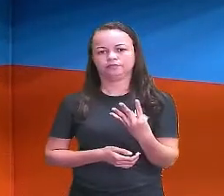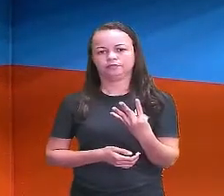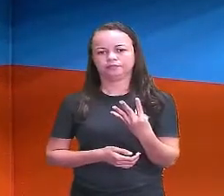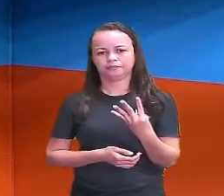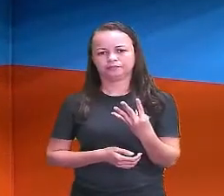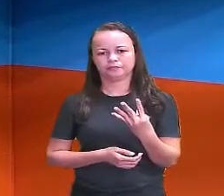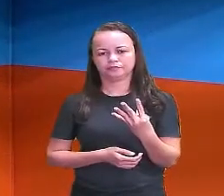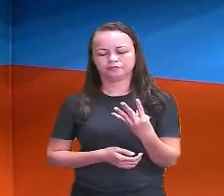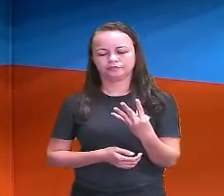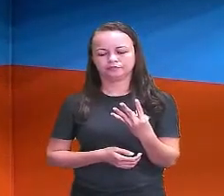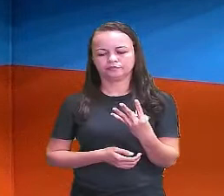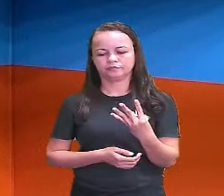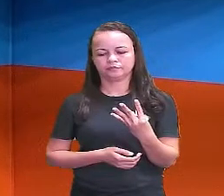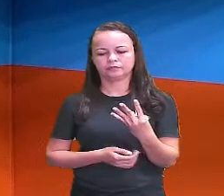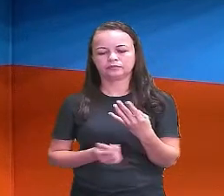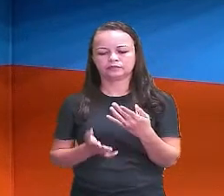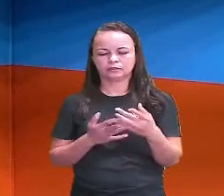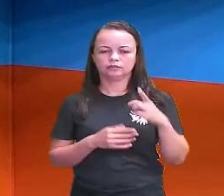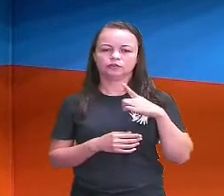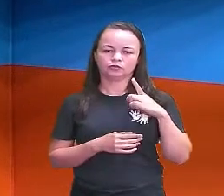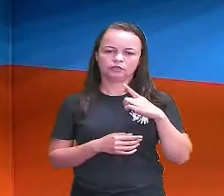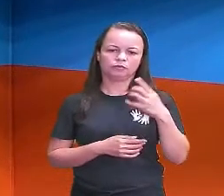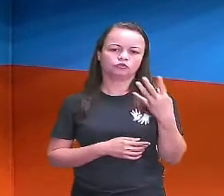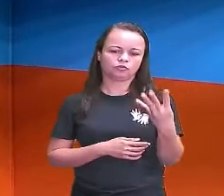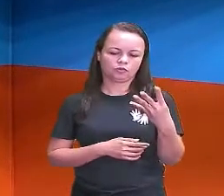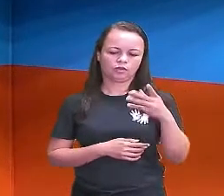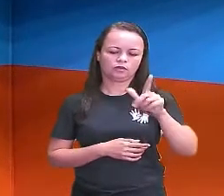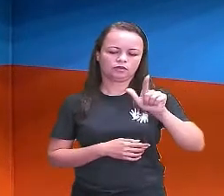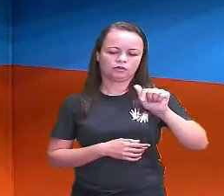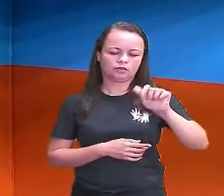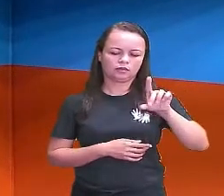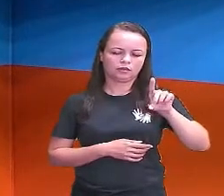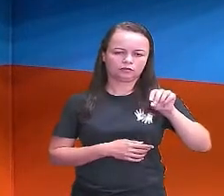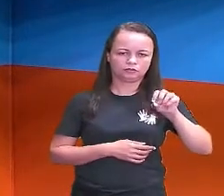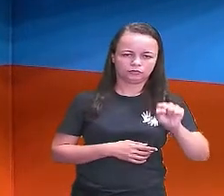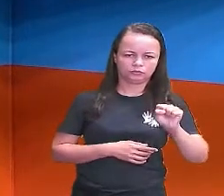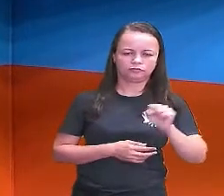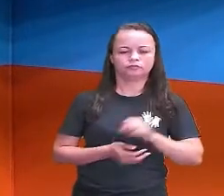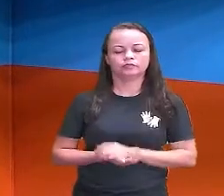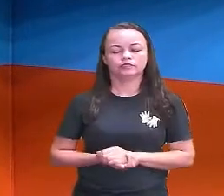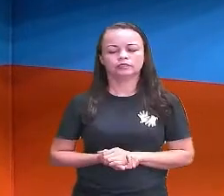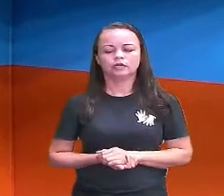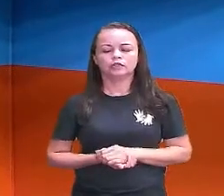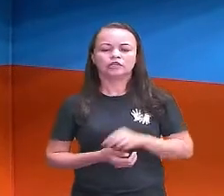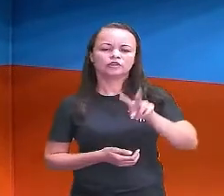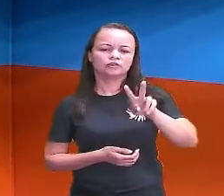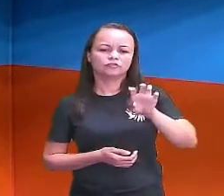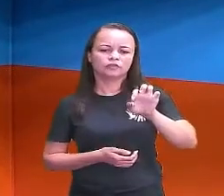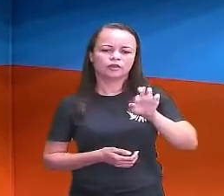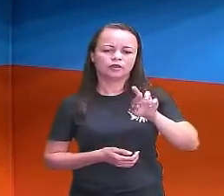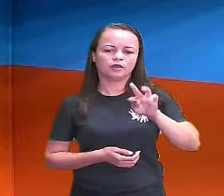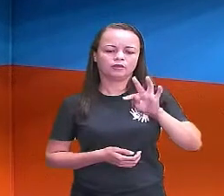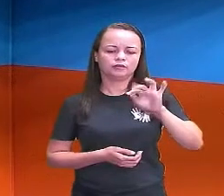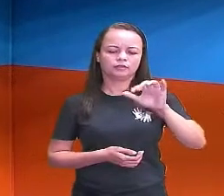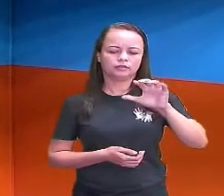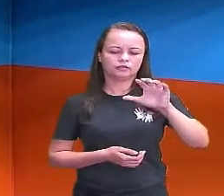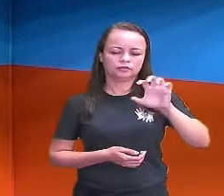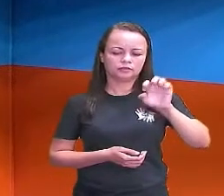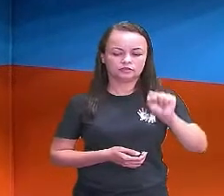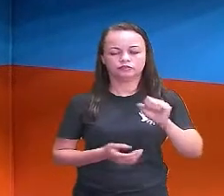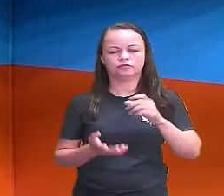4. Então, nós temos 4 lados nesse trapézio. E quantos vértices? Ó,